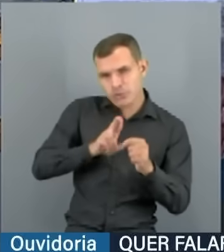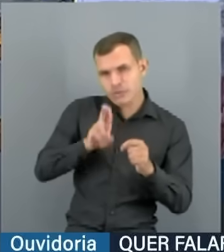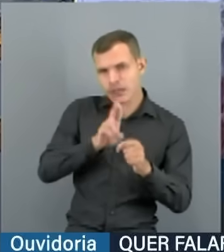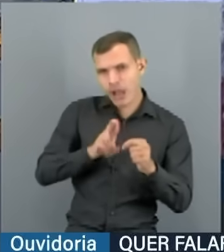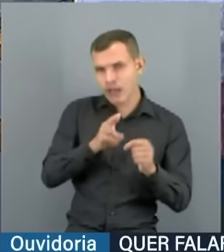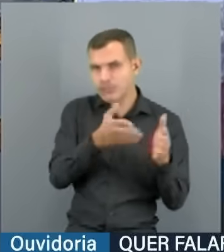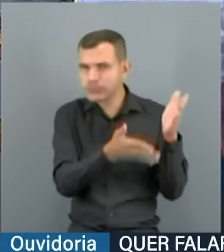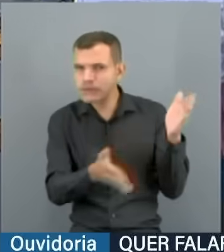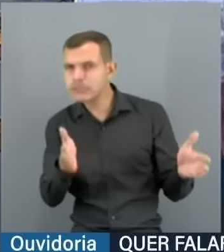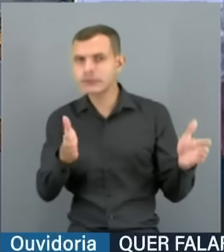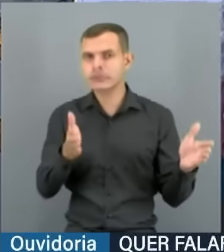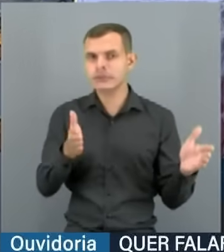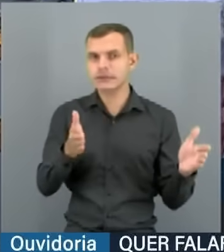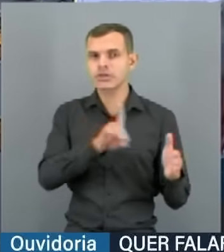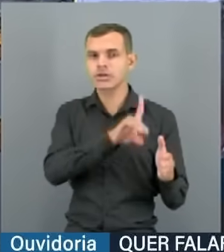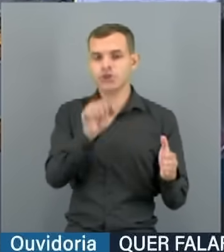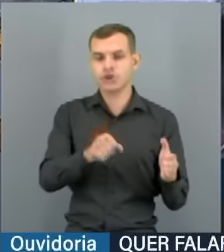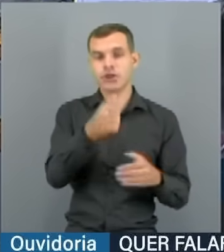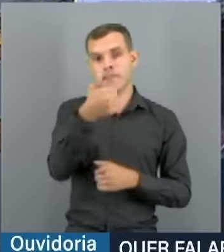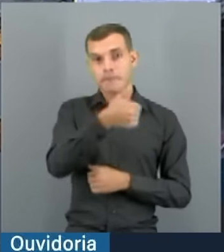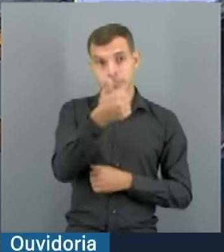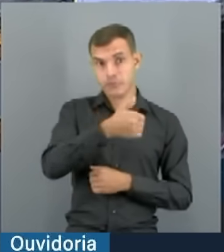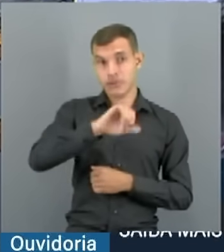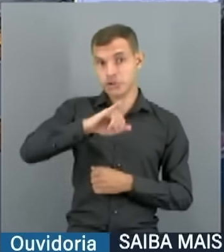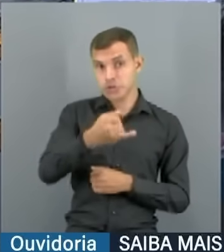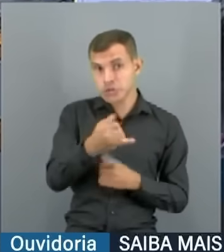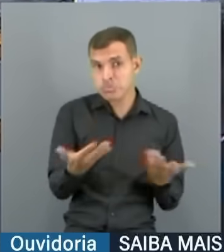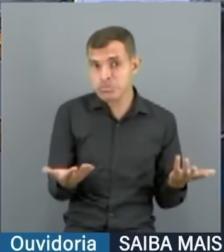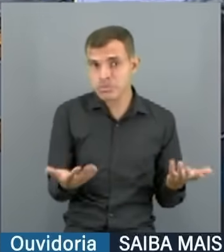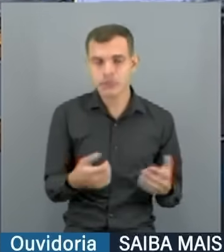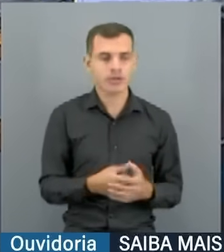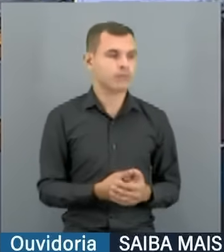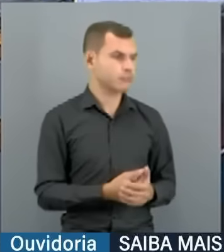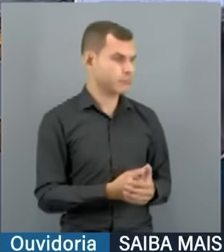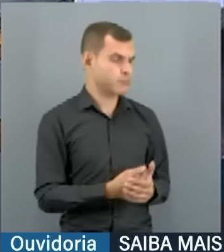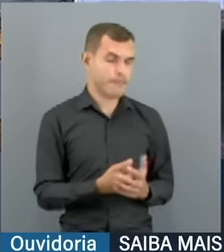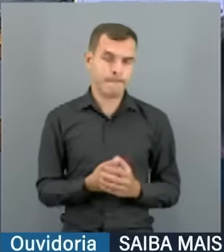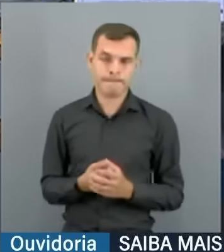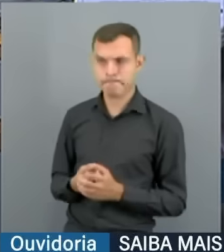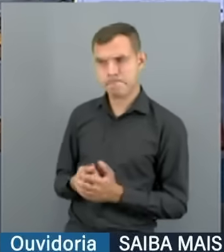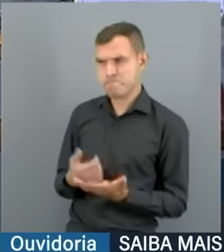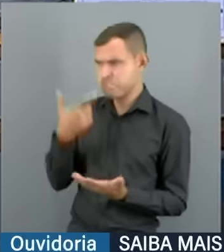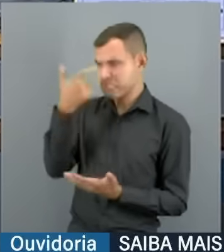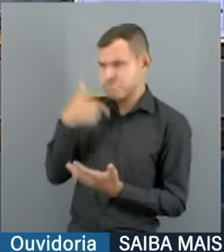nesse período, precisamente no dia 1º de janeiro? Nunca tomei conhecimento desse tipo de